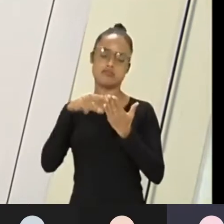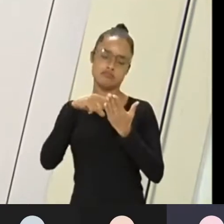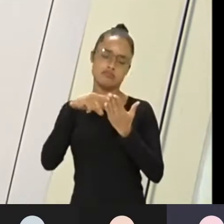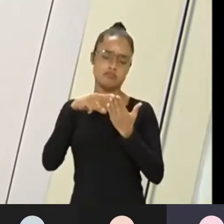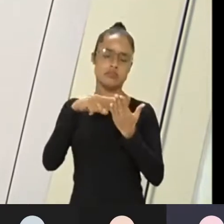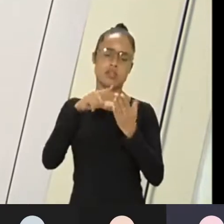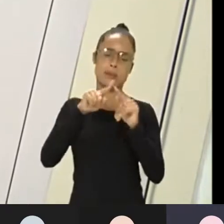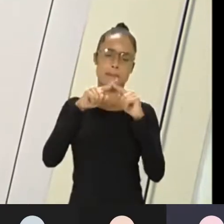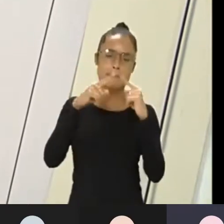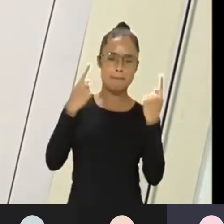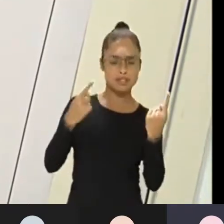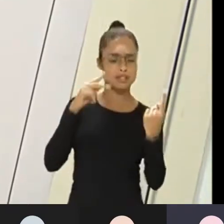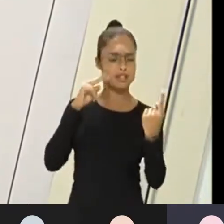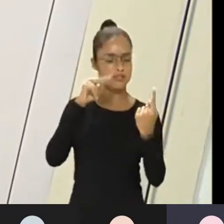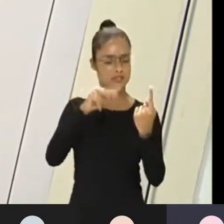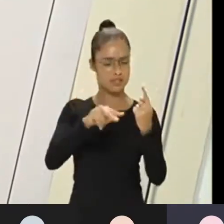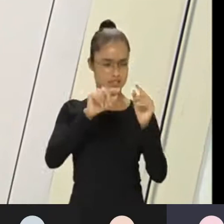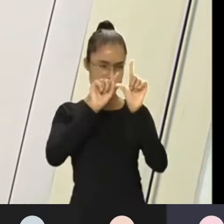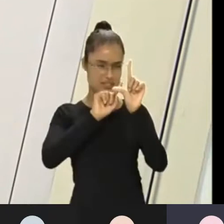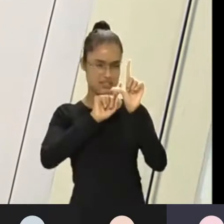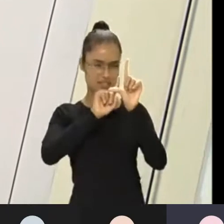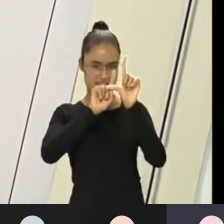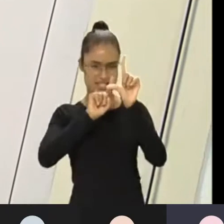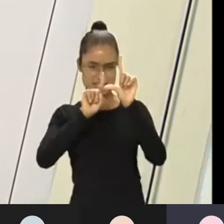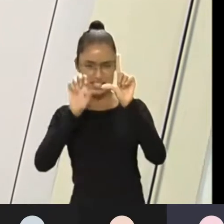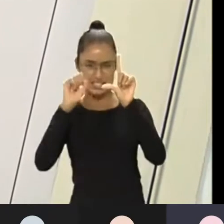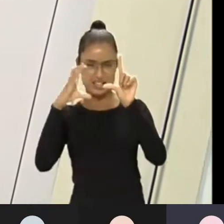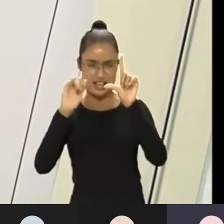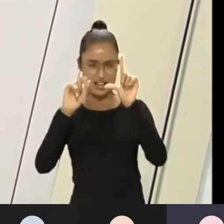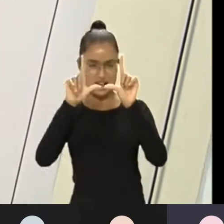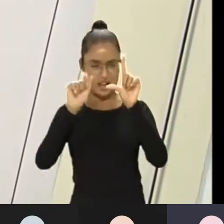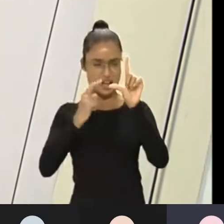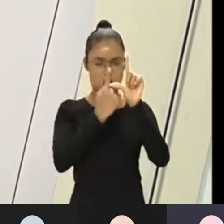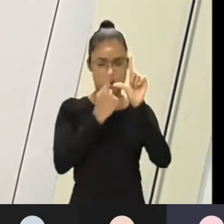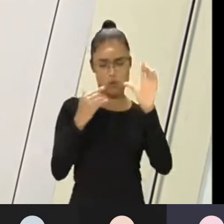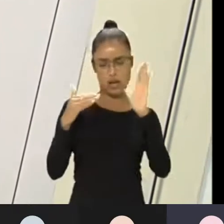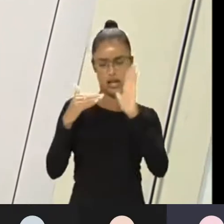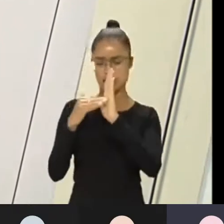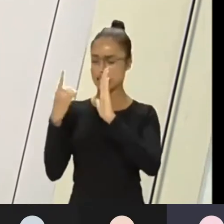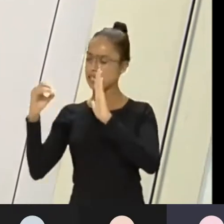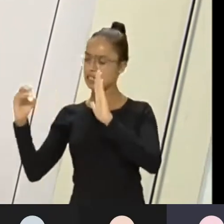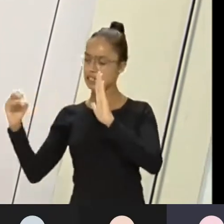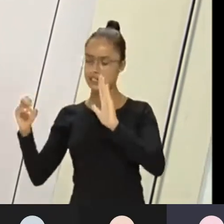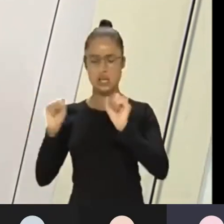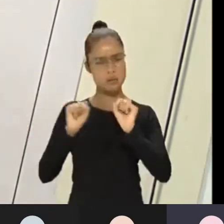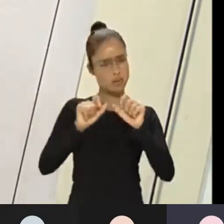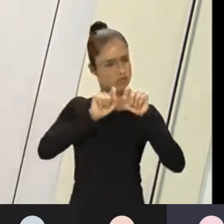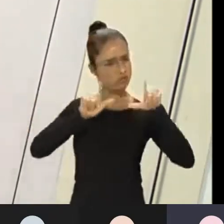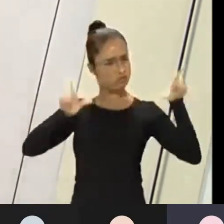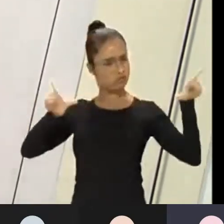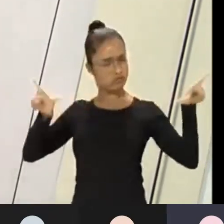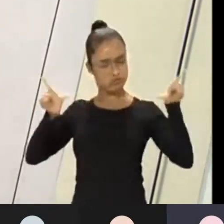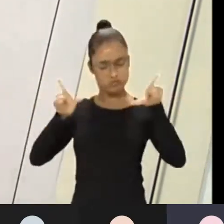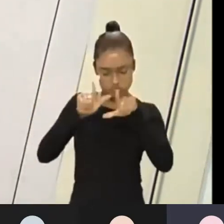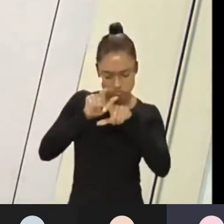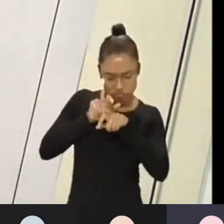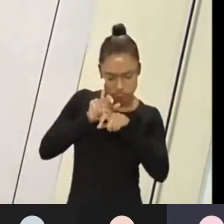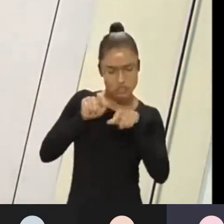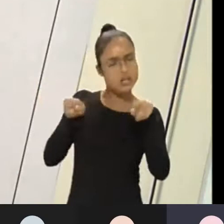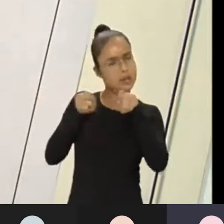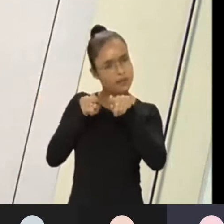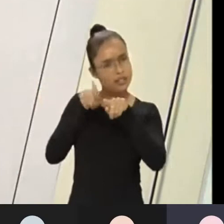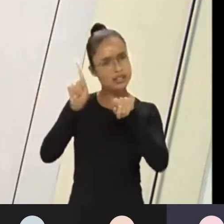eu utilizei a escala de 1 para 100 como opção, você pode ampliar ou reduzir essa escala.